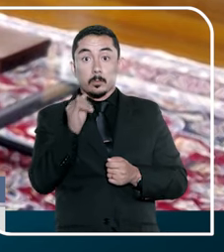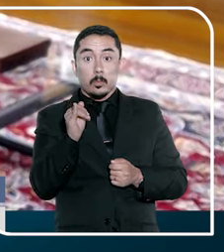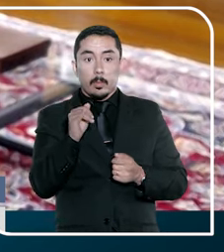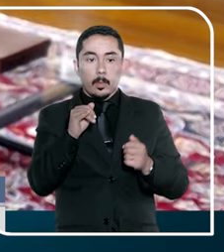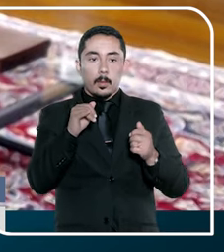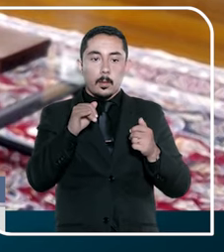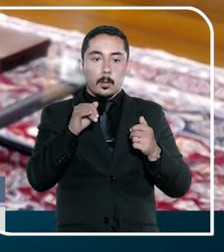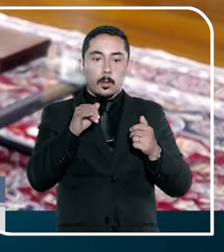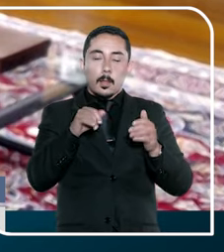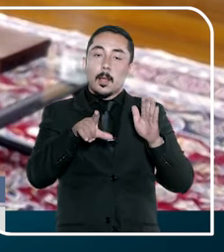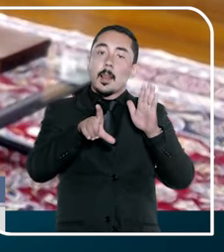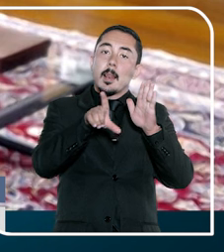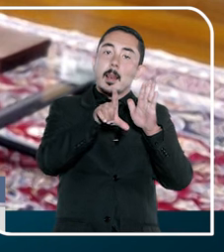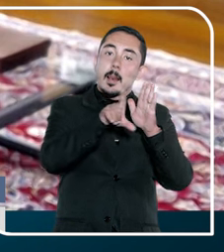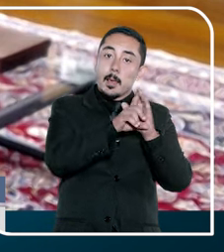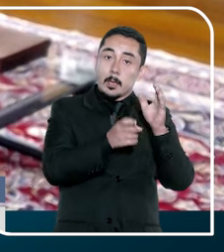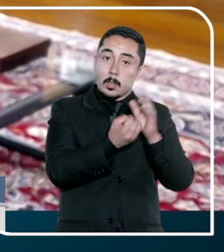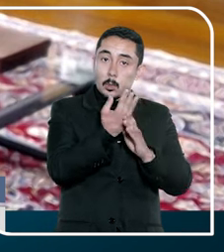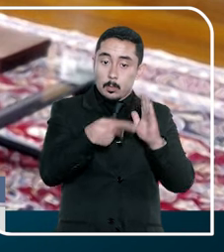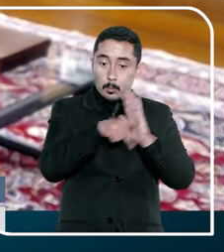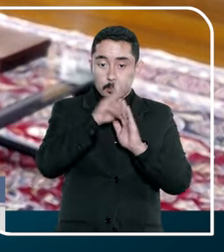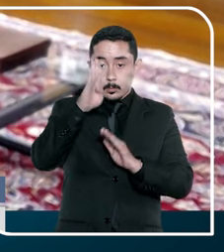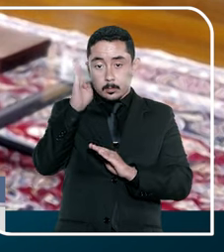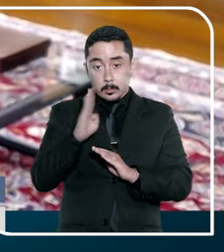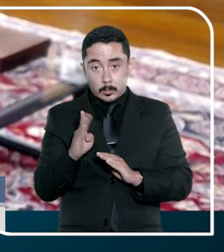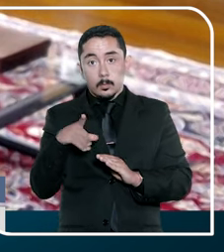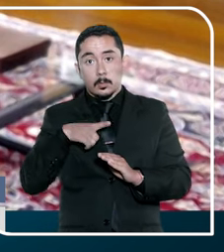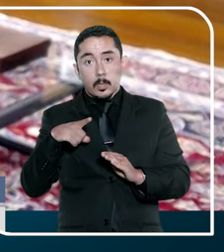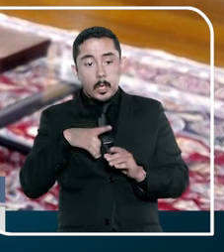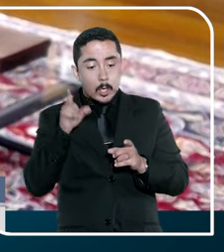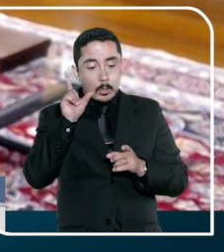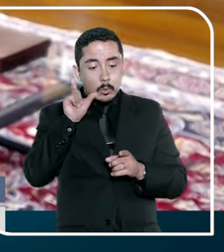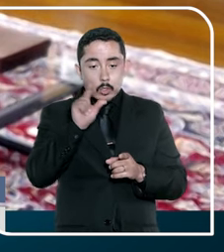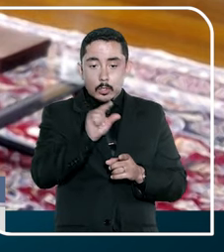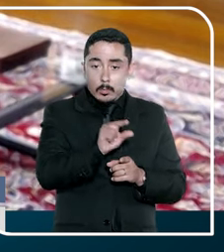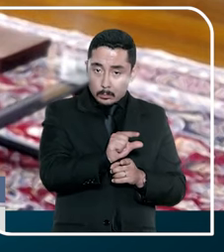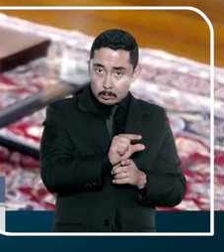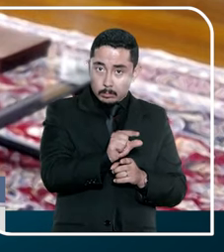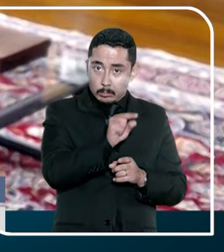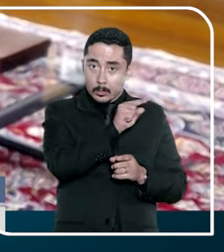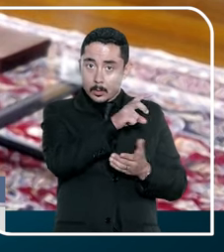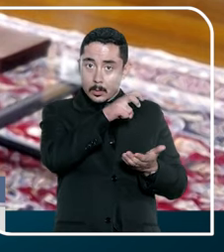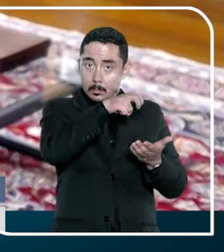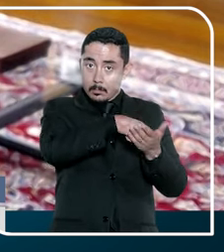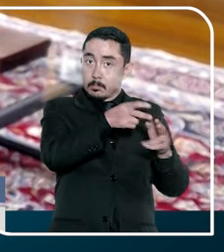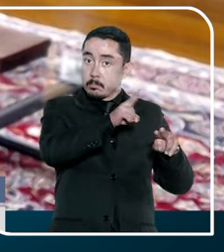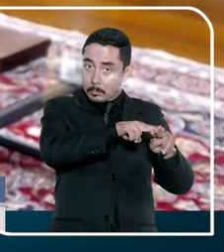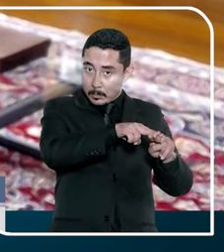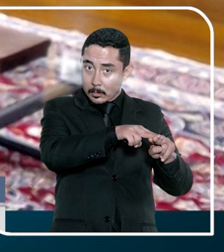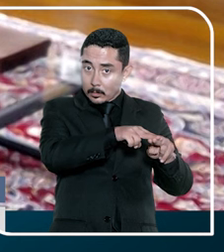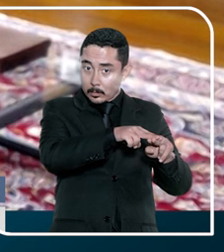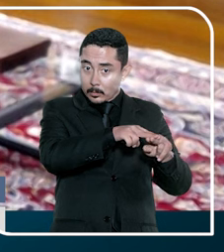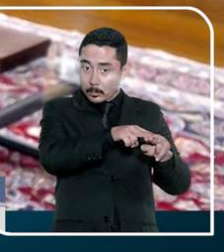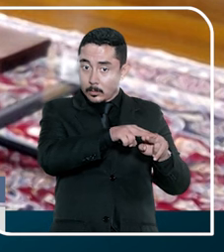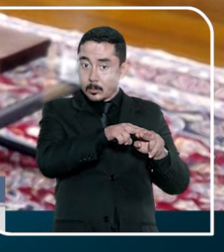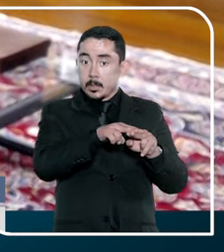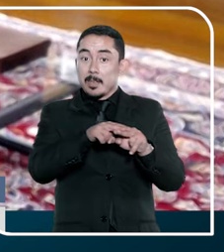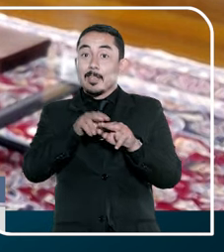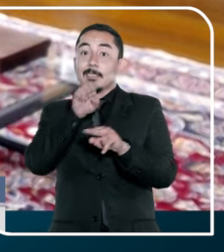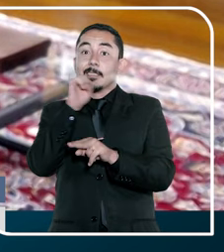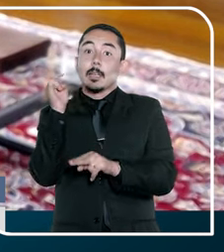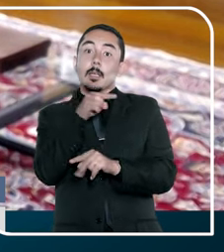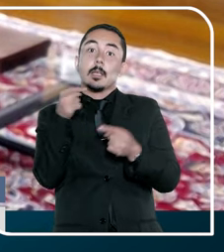uma diminuição da pena na hipótese esse de do que é chamado de furto privilegiado